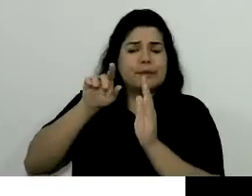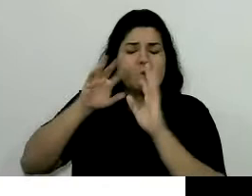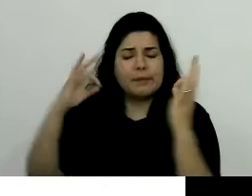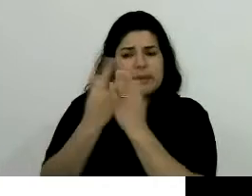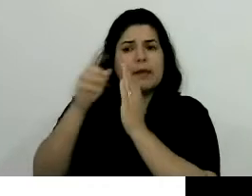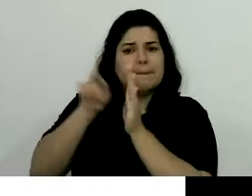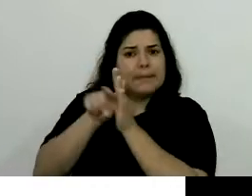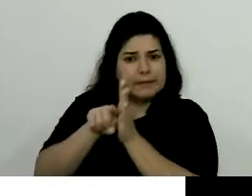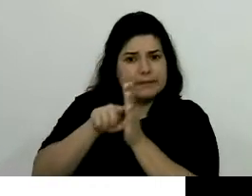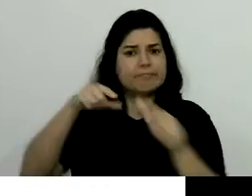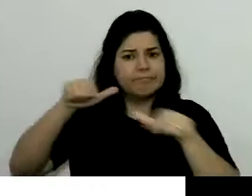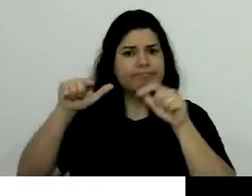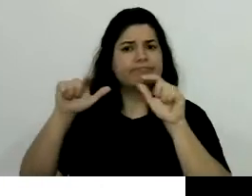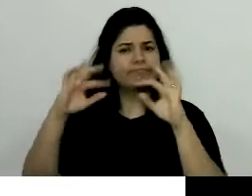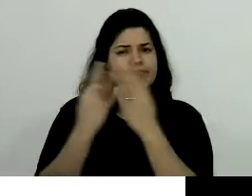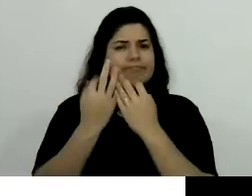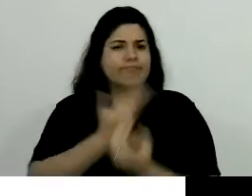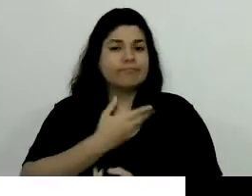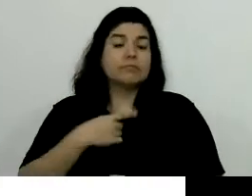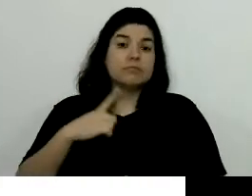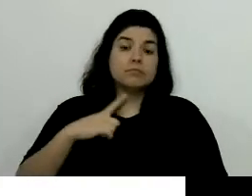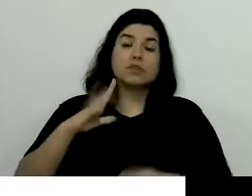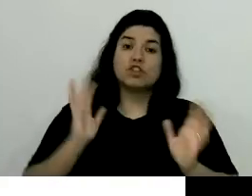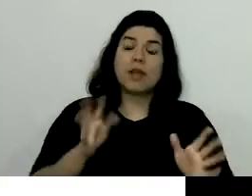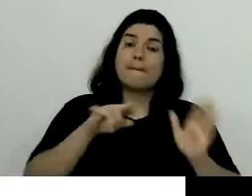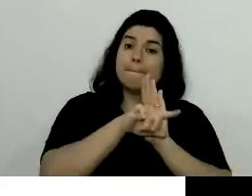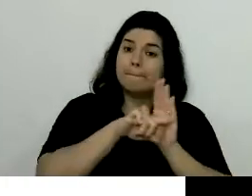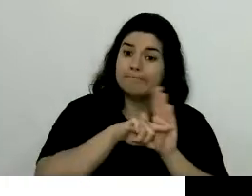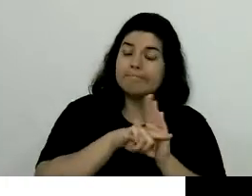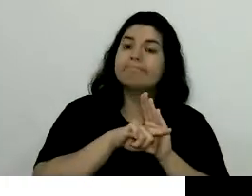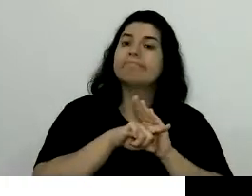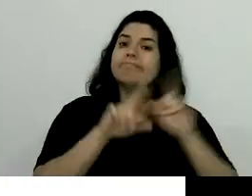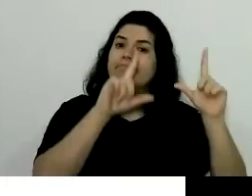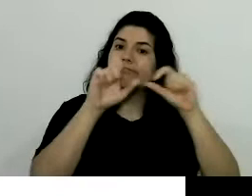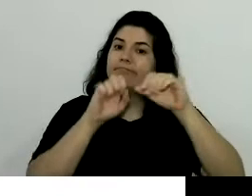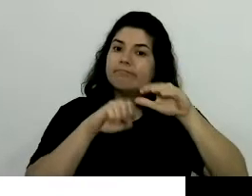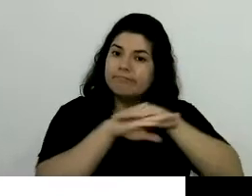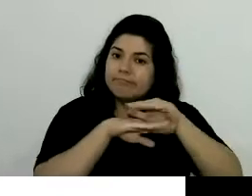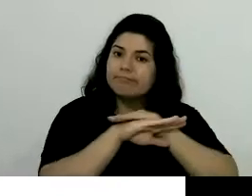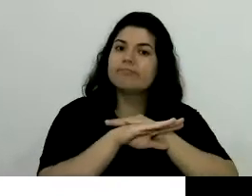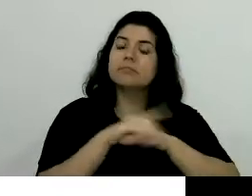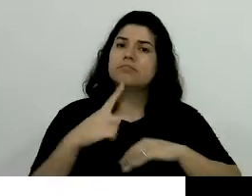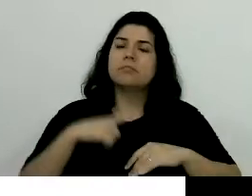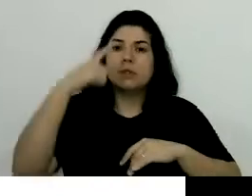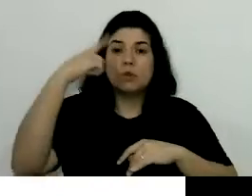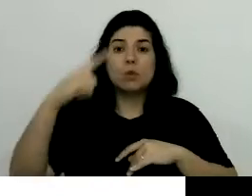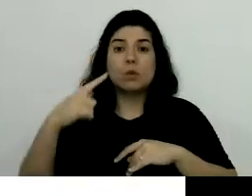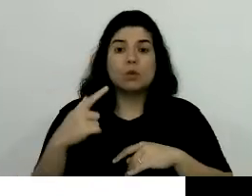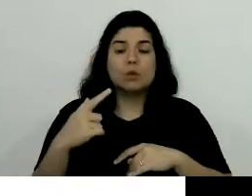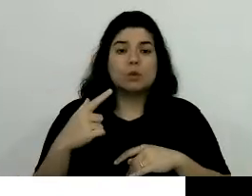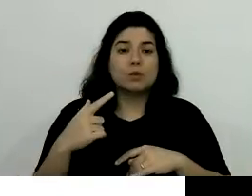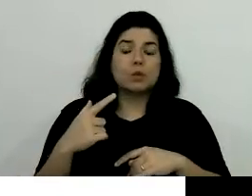essa coleção, esse acervo já havia sido pesquisado, né? E havia uma preocupação da família com um destino, é um